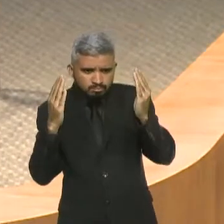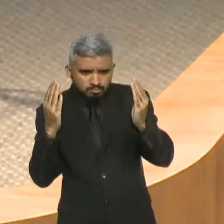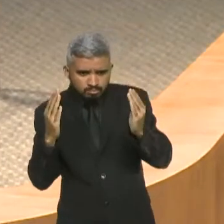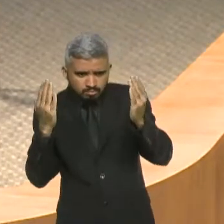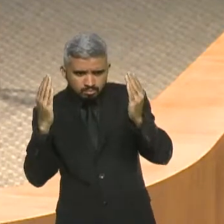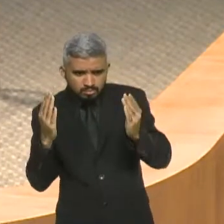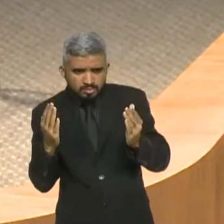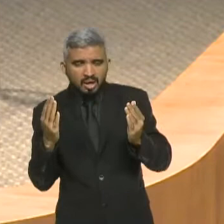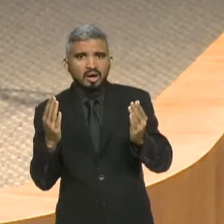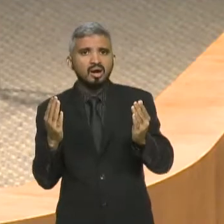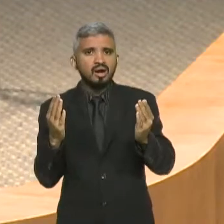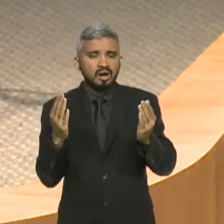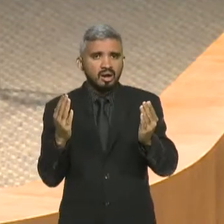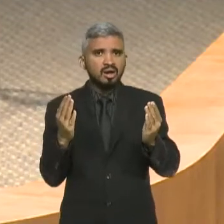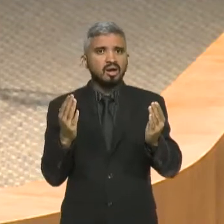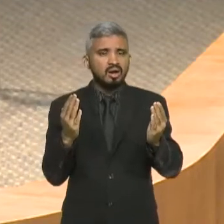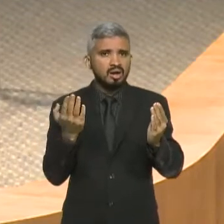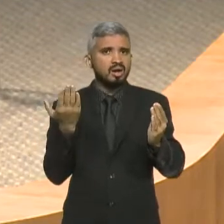seletivos do governo do estado